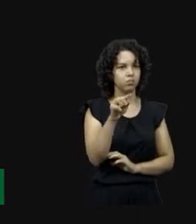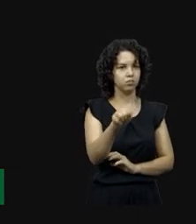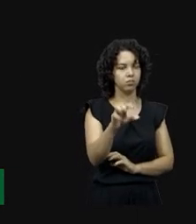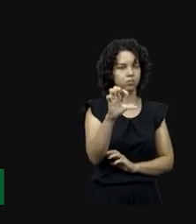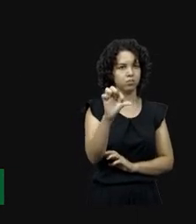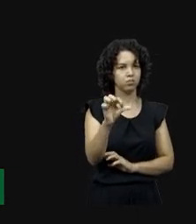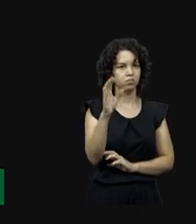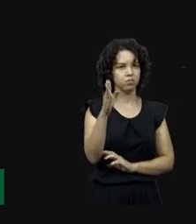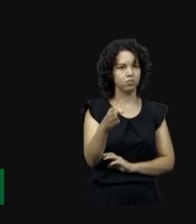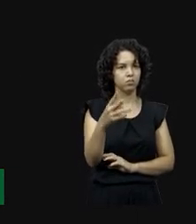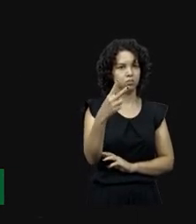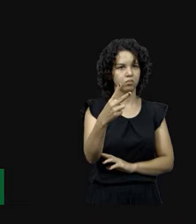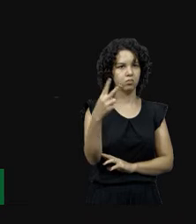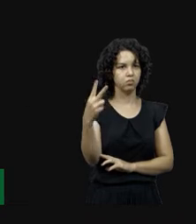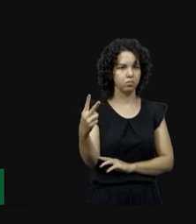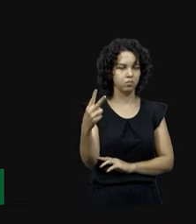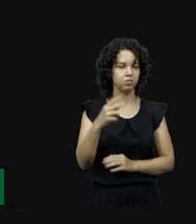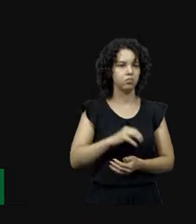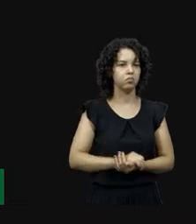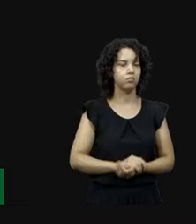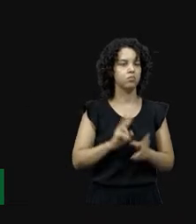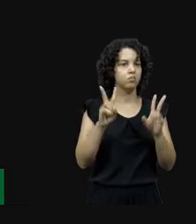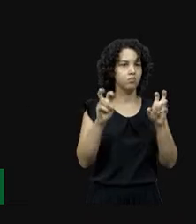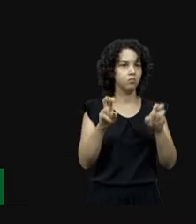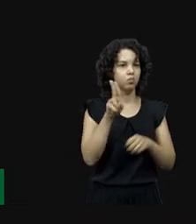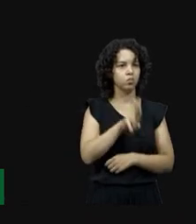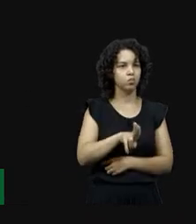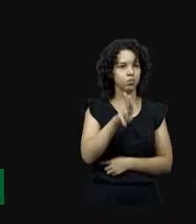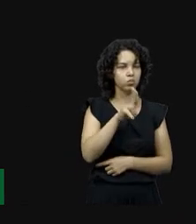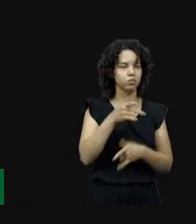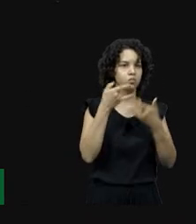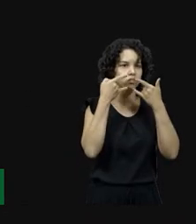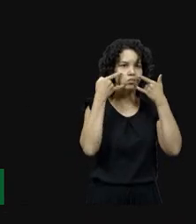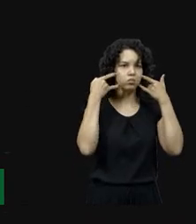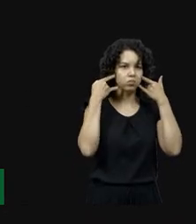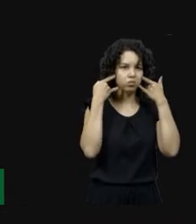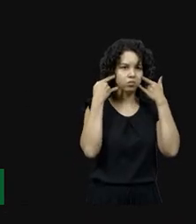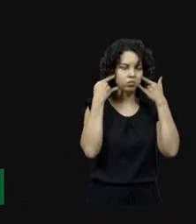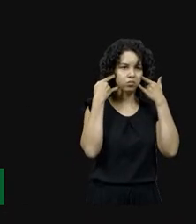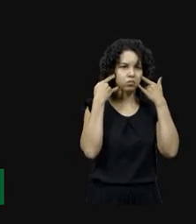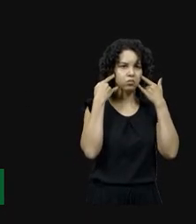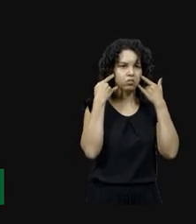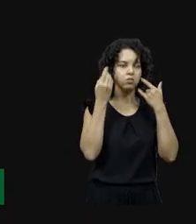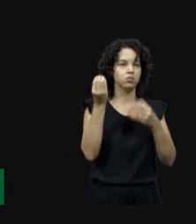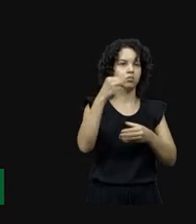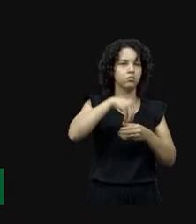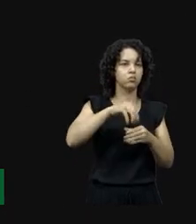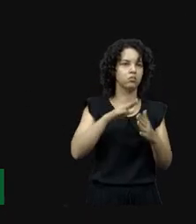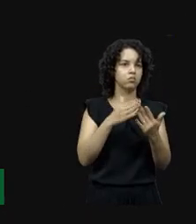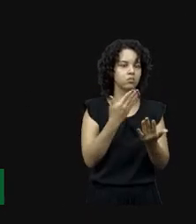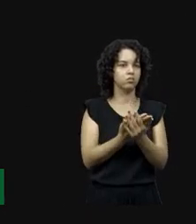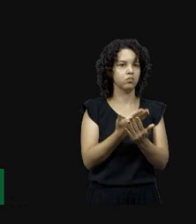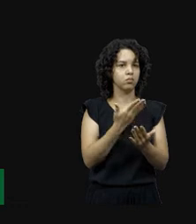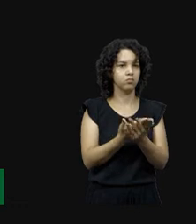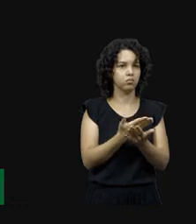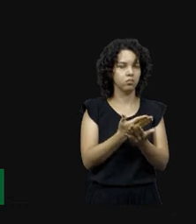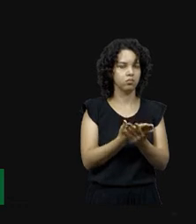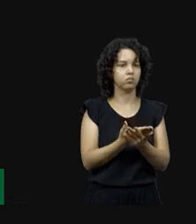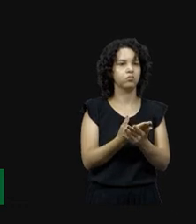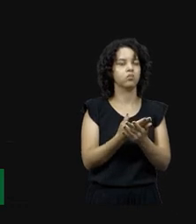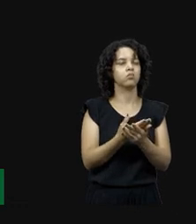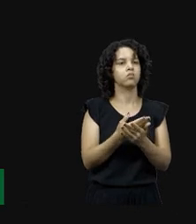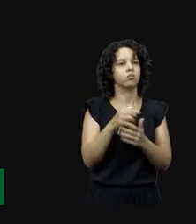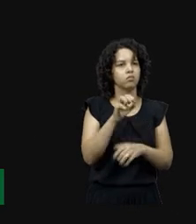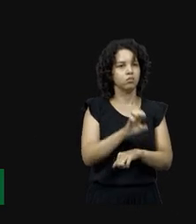024.9/2022, que dispõe sobre o uso de máscaras no estabelecimento de ensino no estado de Santa Catarina,